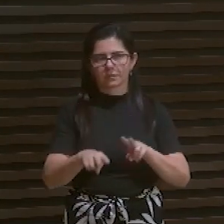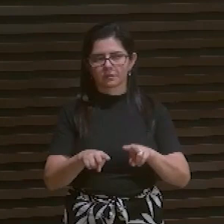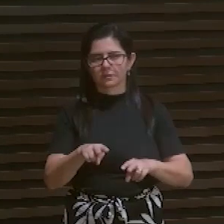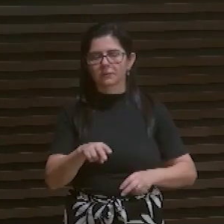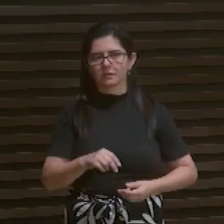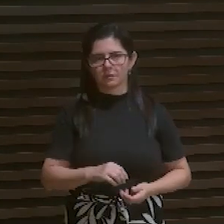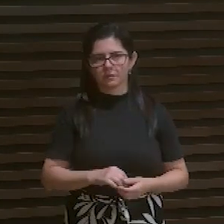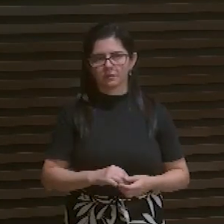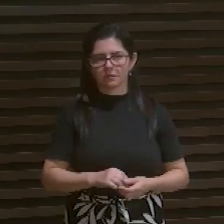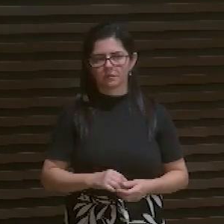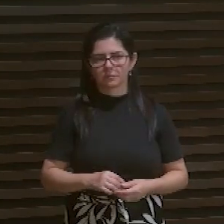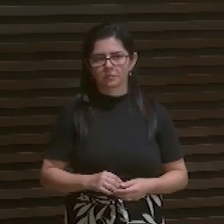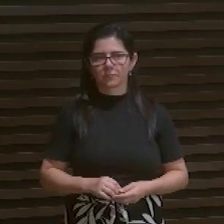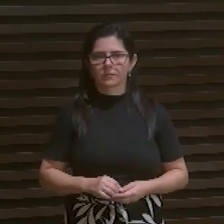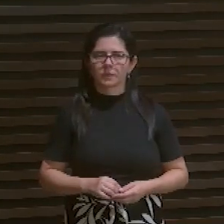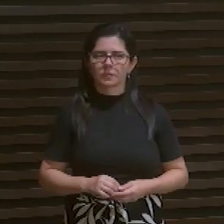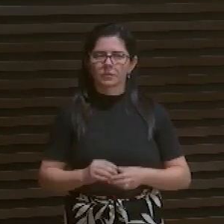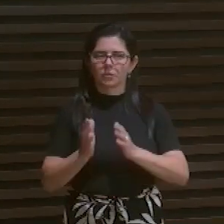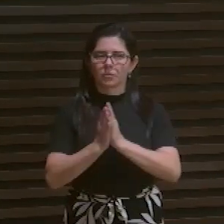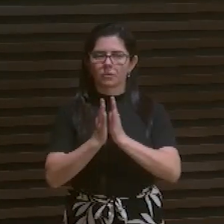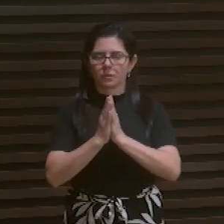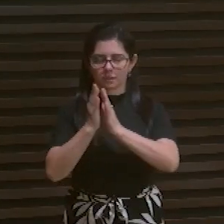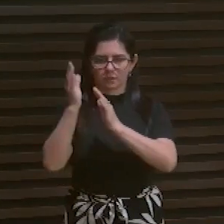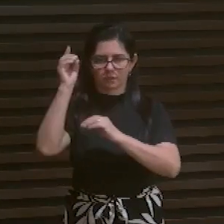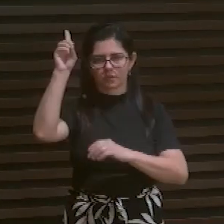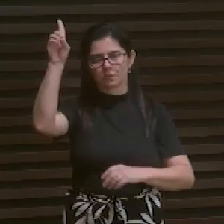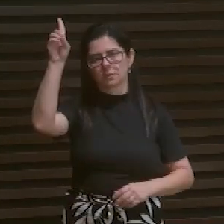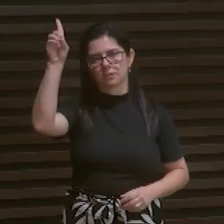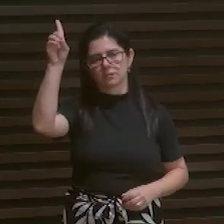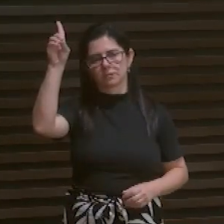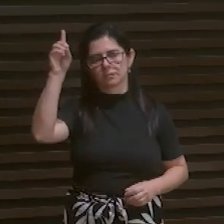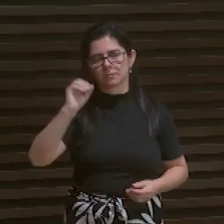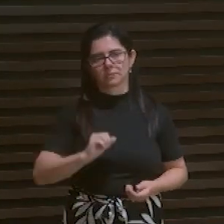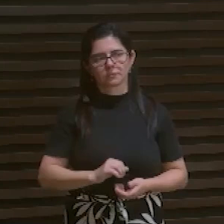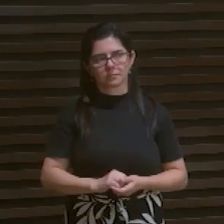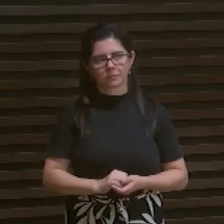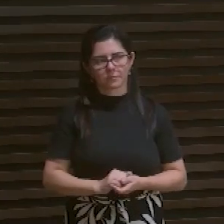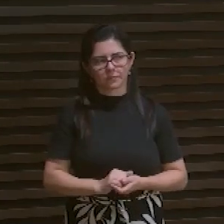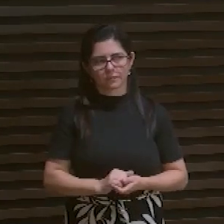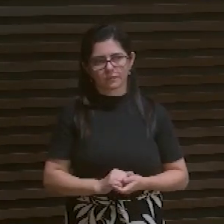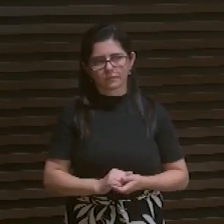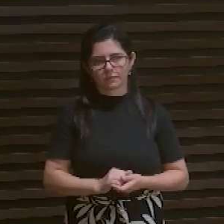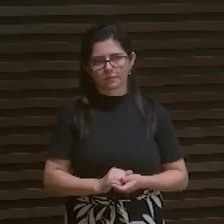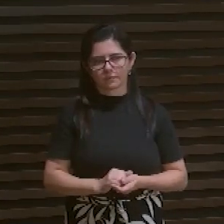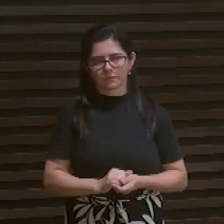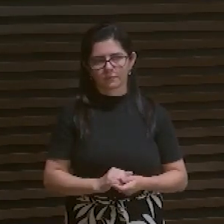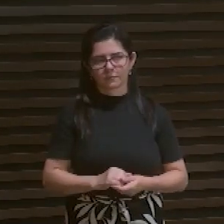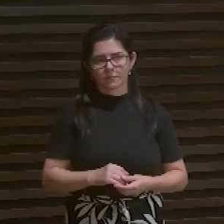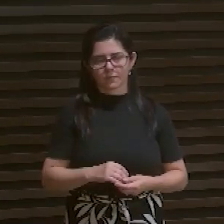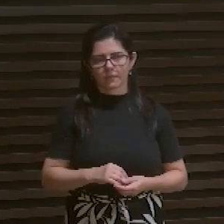Coloque diante de Deus, porque às vezes a gente faz isso sem perceber. E o Senhor tem uma palavra